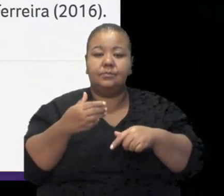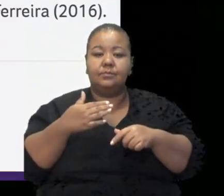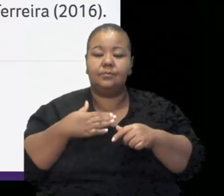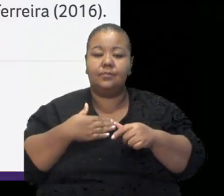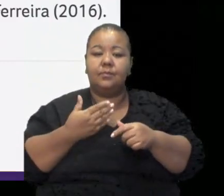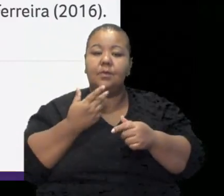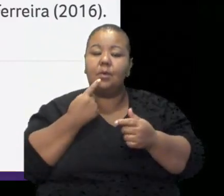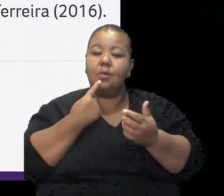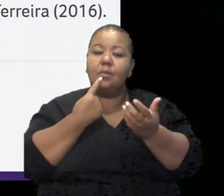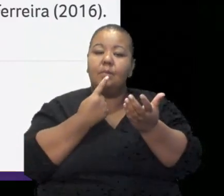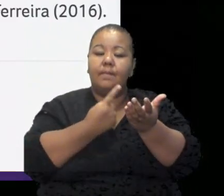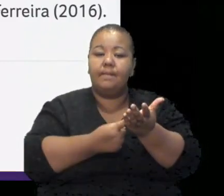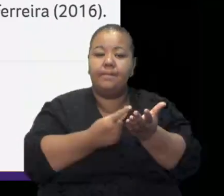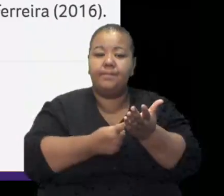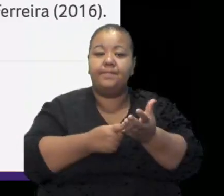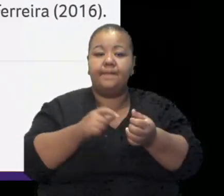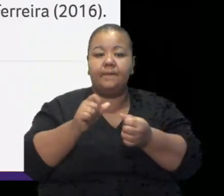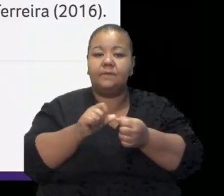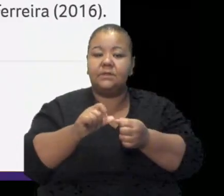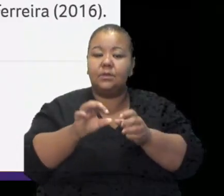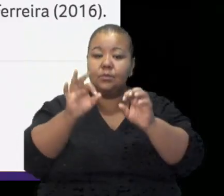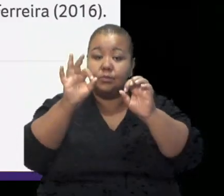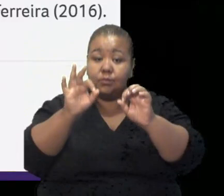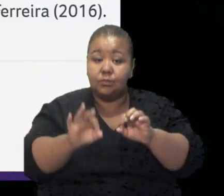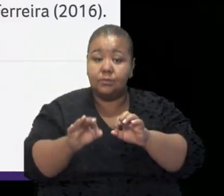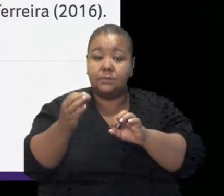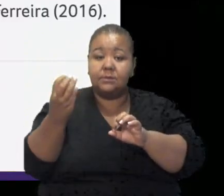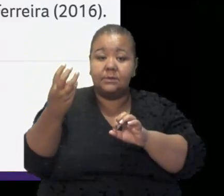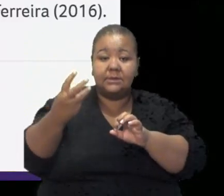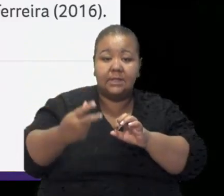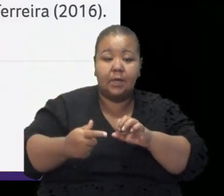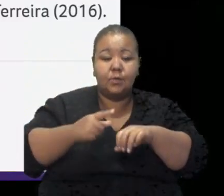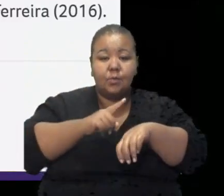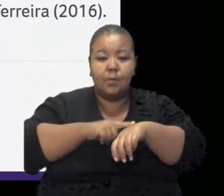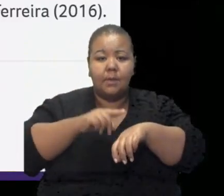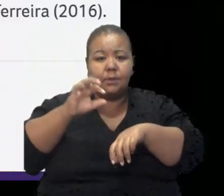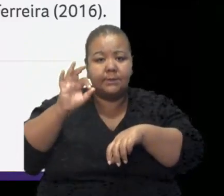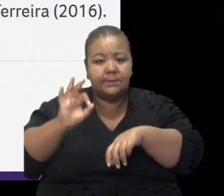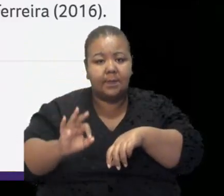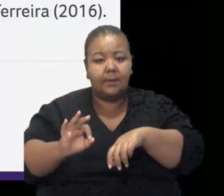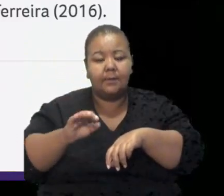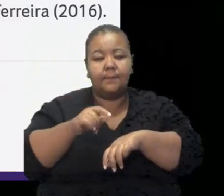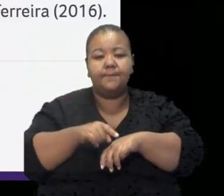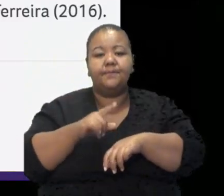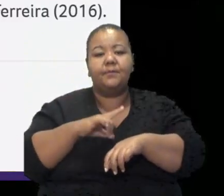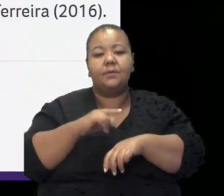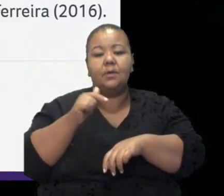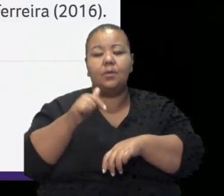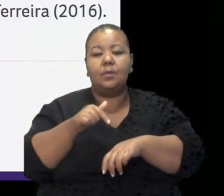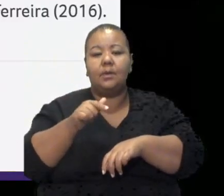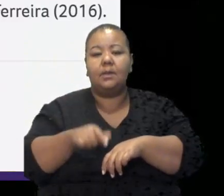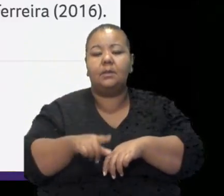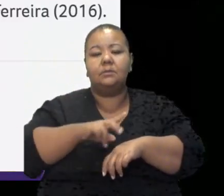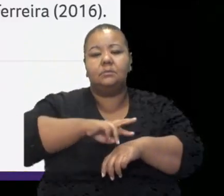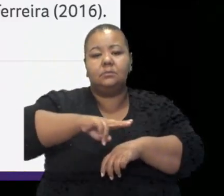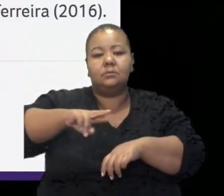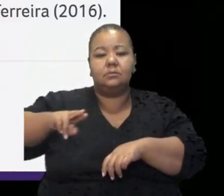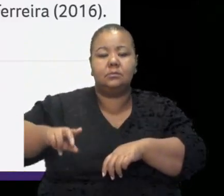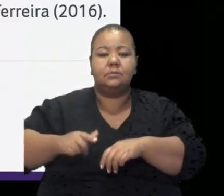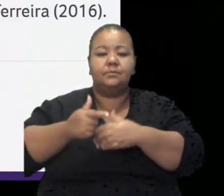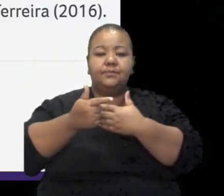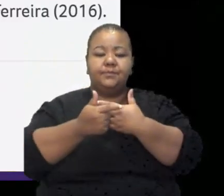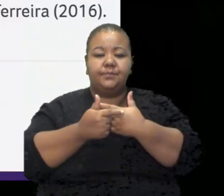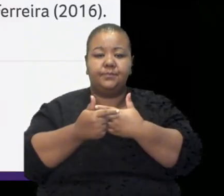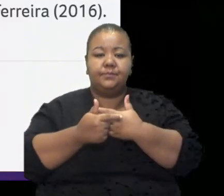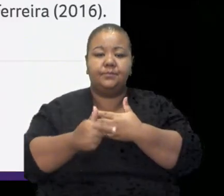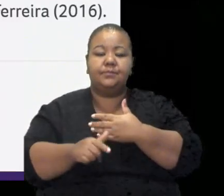demanda, produzindo a quantidade certa no momento certo. E aí eu tenho aqui uma série de